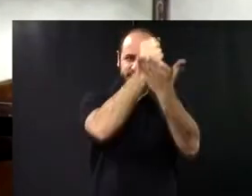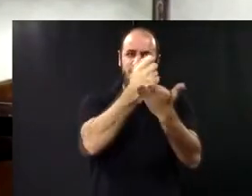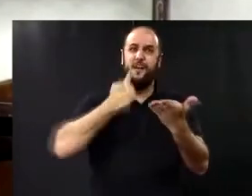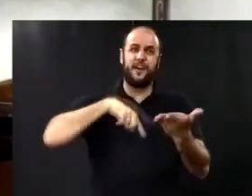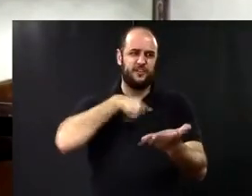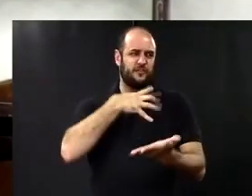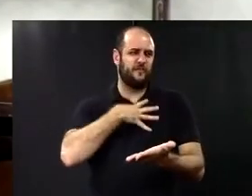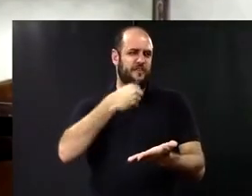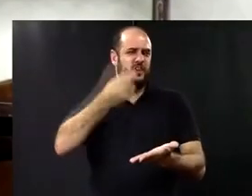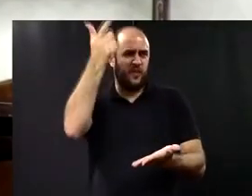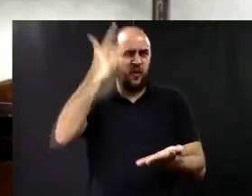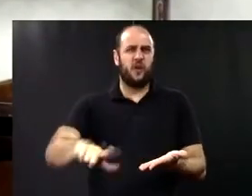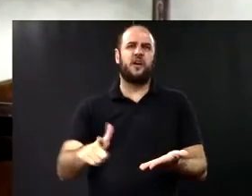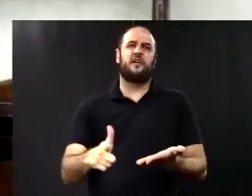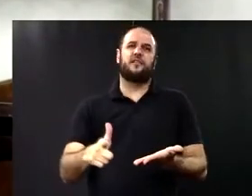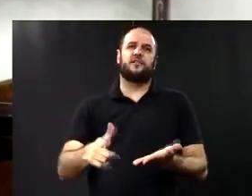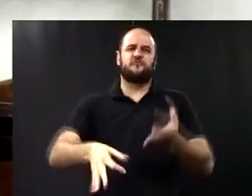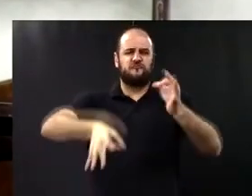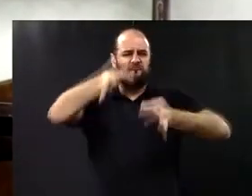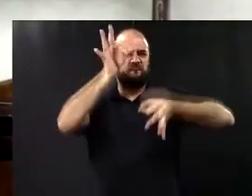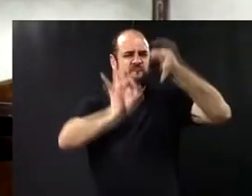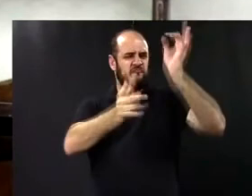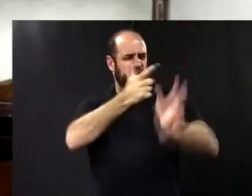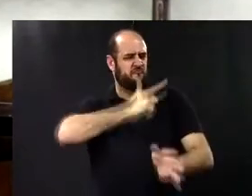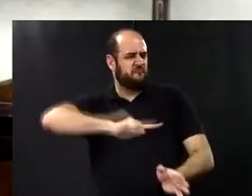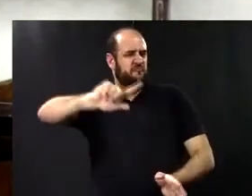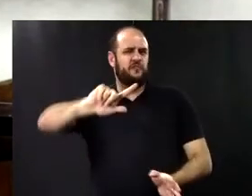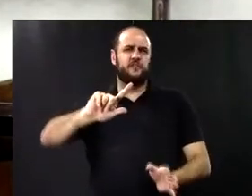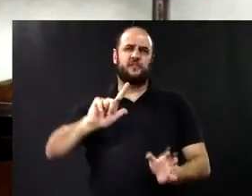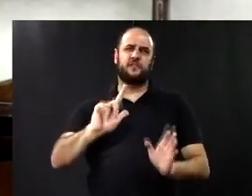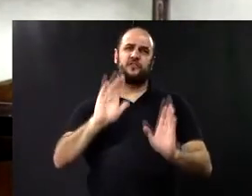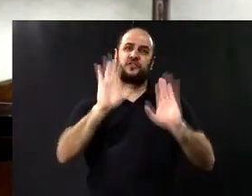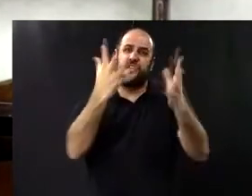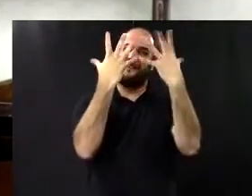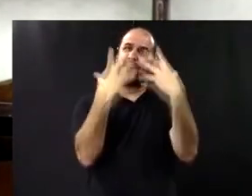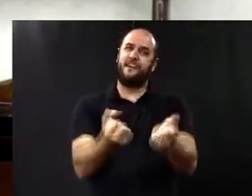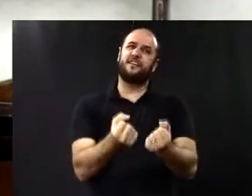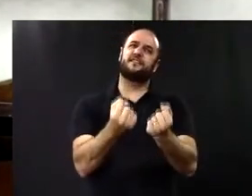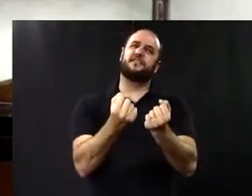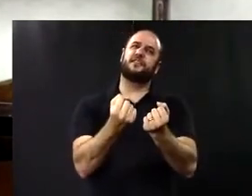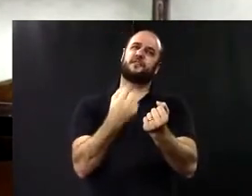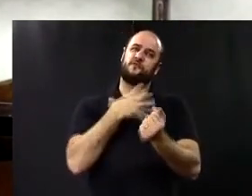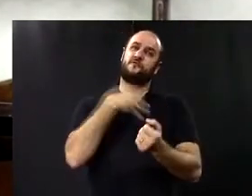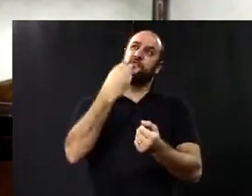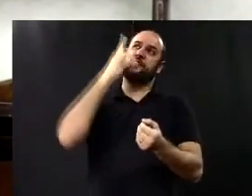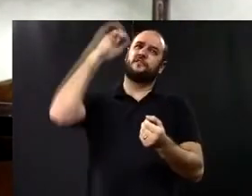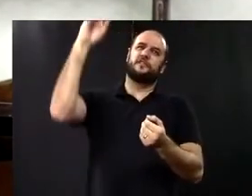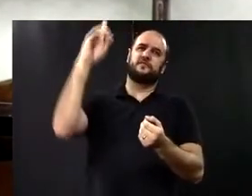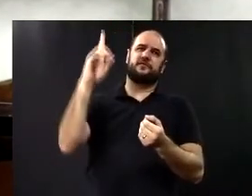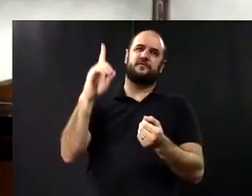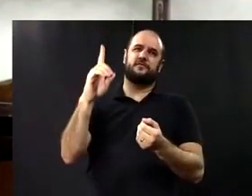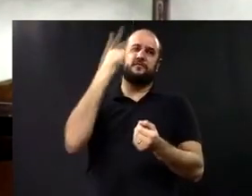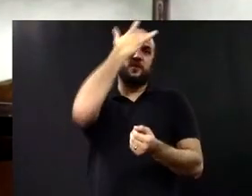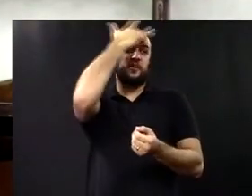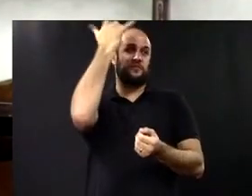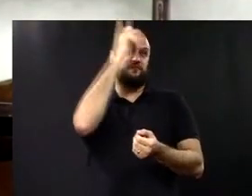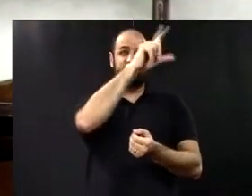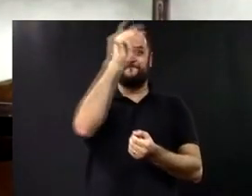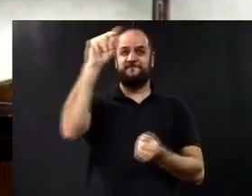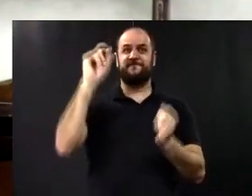agora justificados e adotados para sermos filhos de Deus. E os eleitos, então, têm